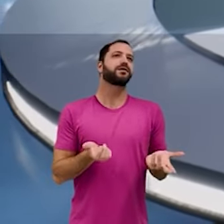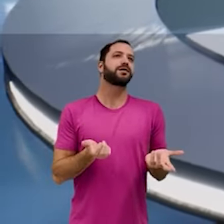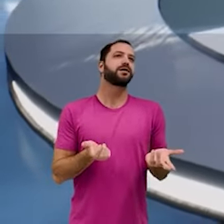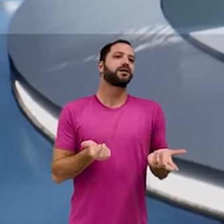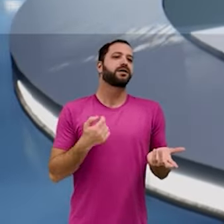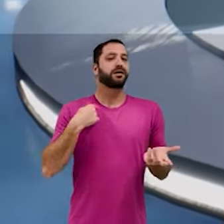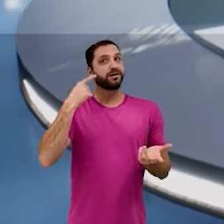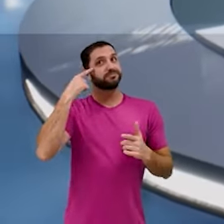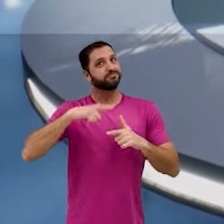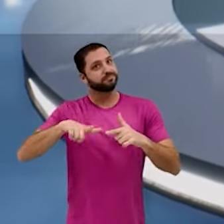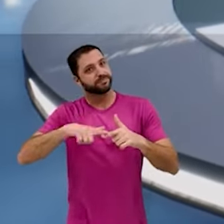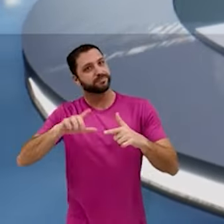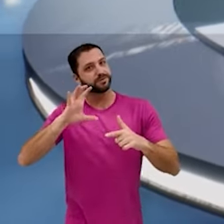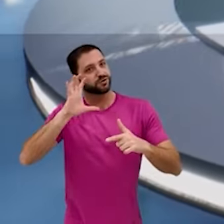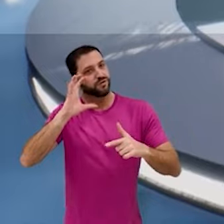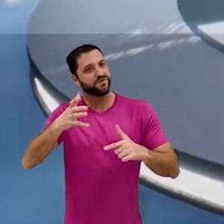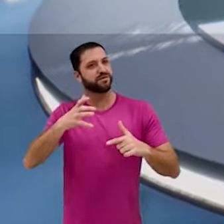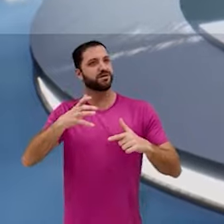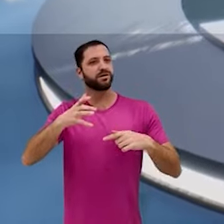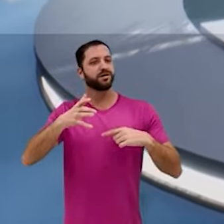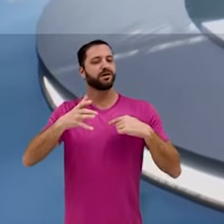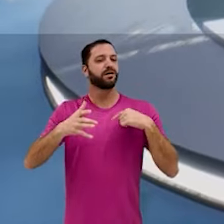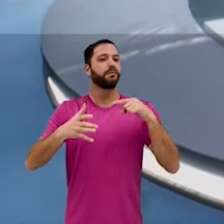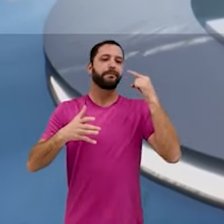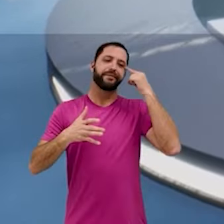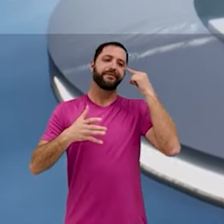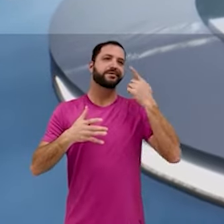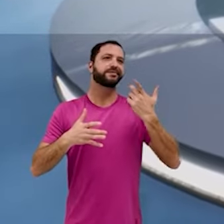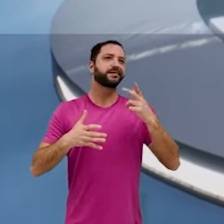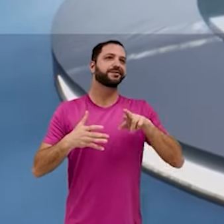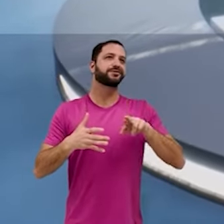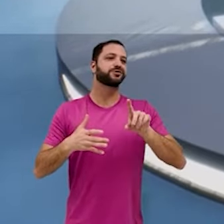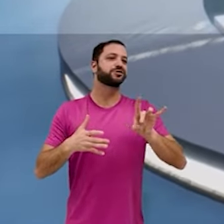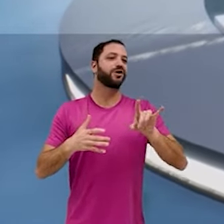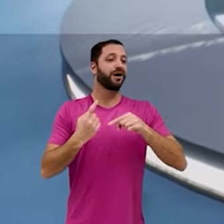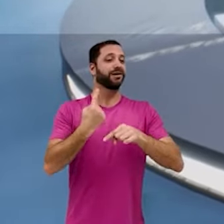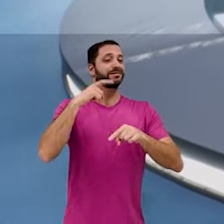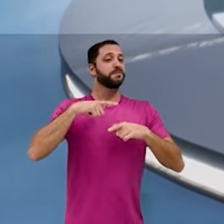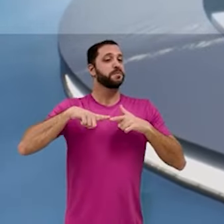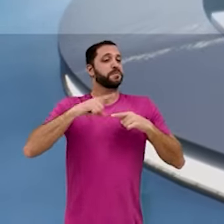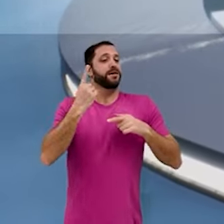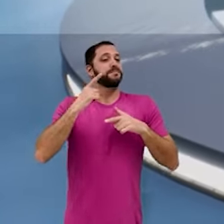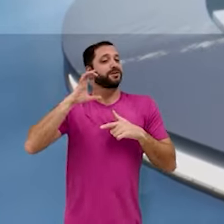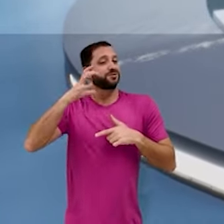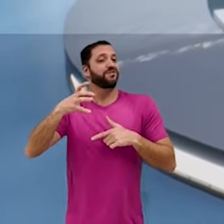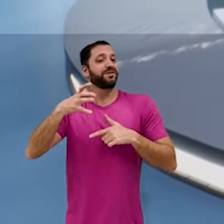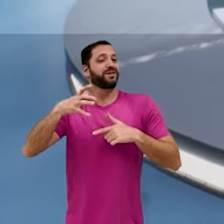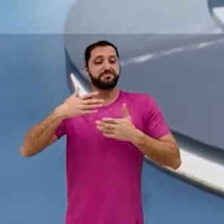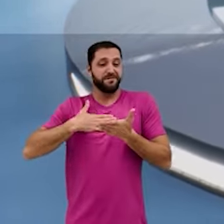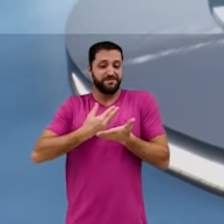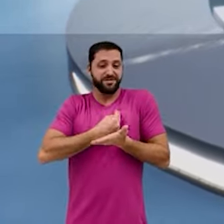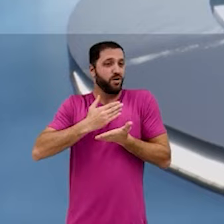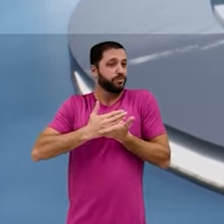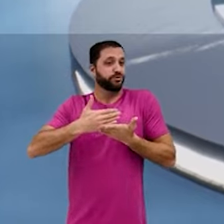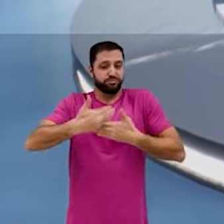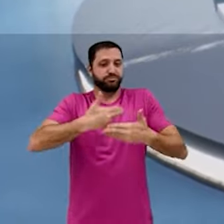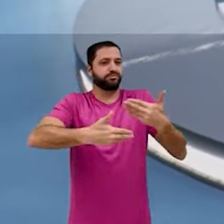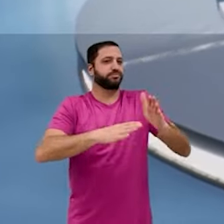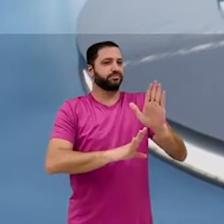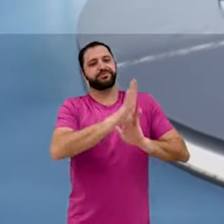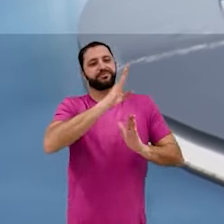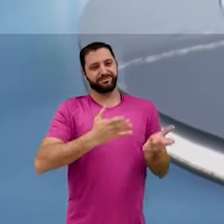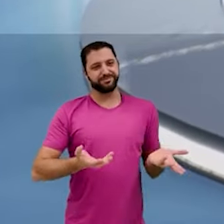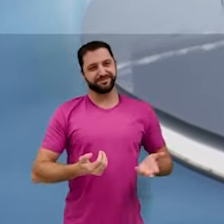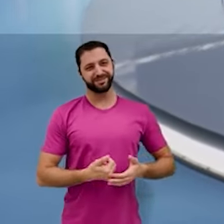Eu nunca tinha associado a minha vontade de resolver problemas com o fato de eu ter começado simplesmente por ter resolvido um problema.